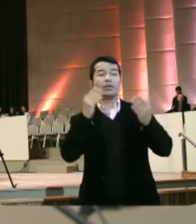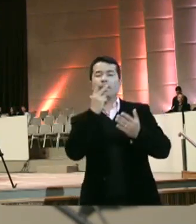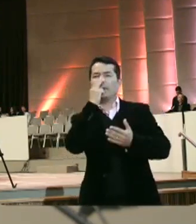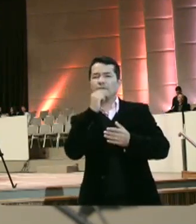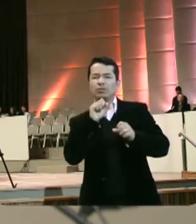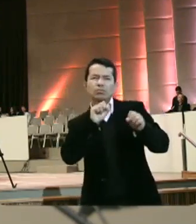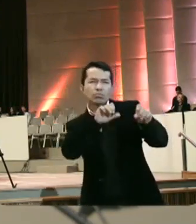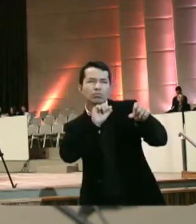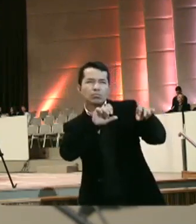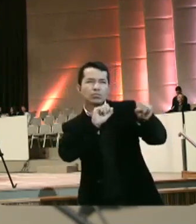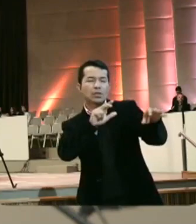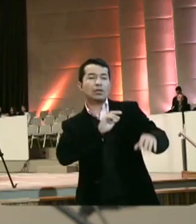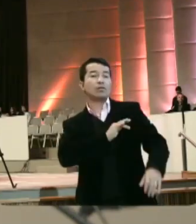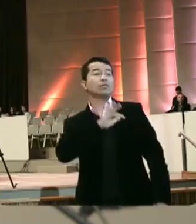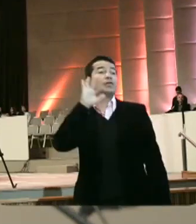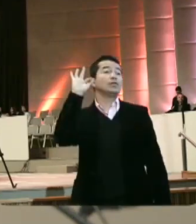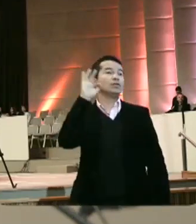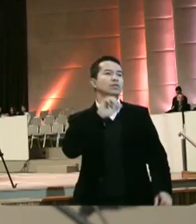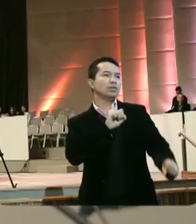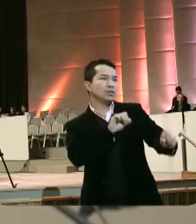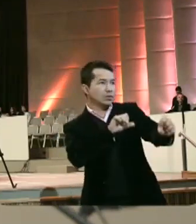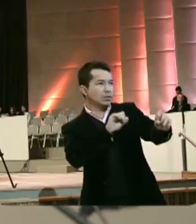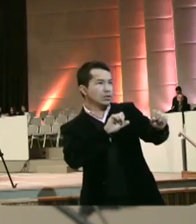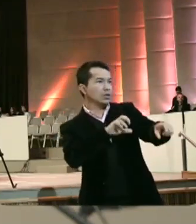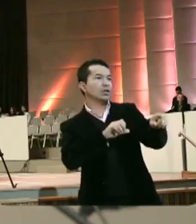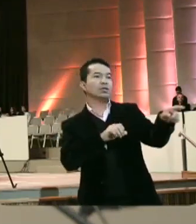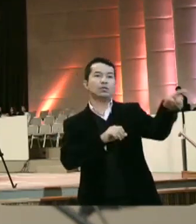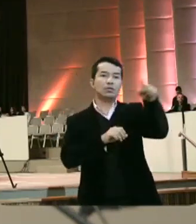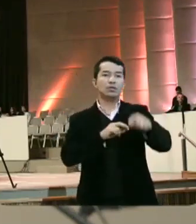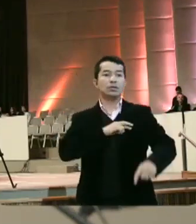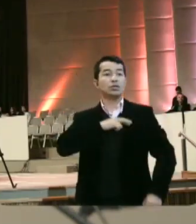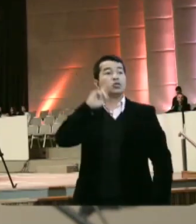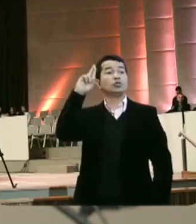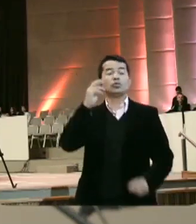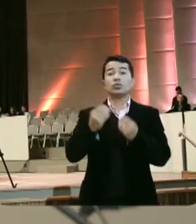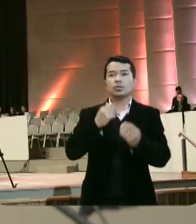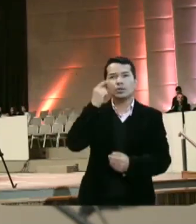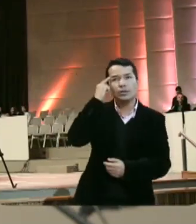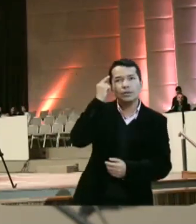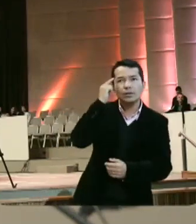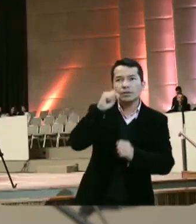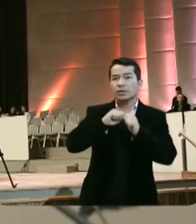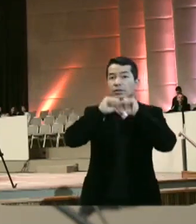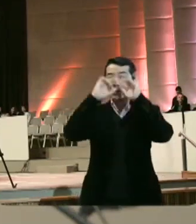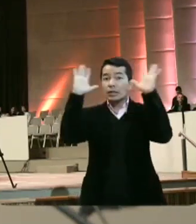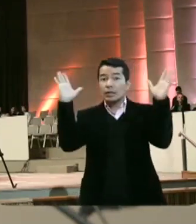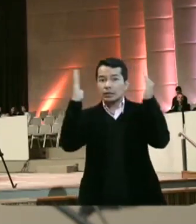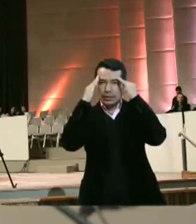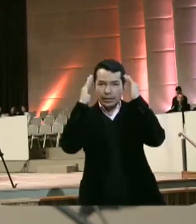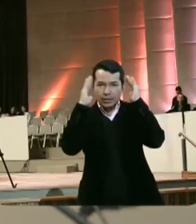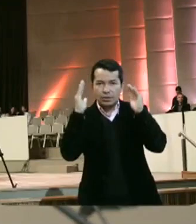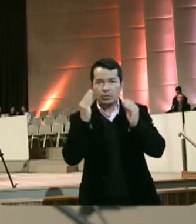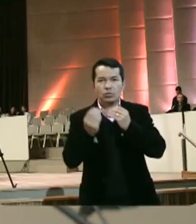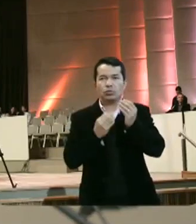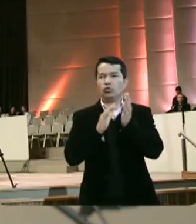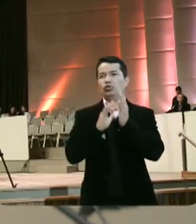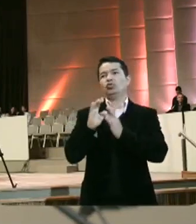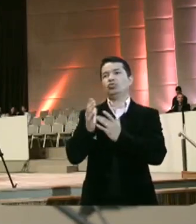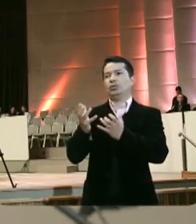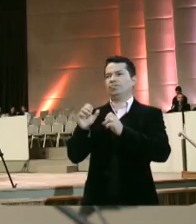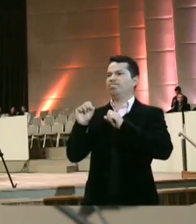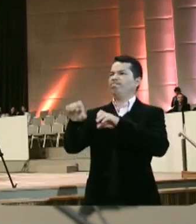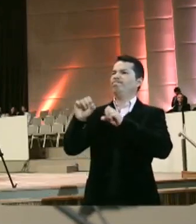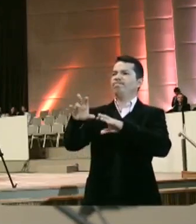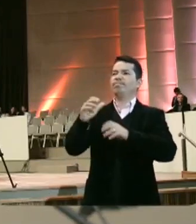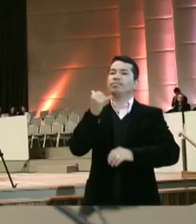esses críticos a entenderem a mensagem de Jesus e o ministério que Jesus tinha para realizar.